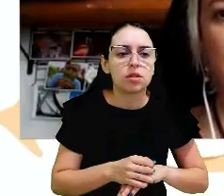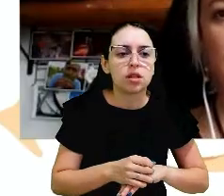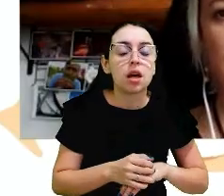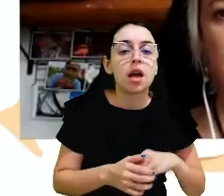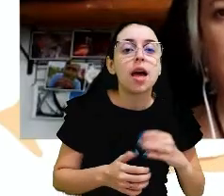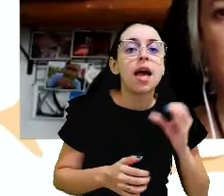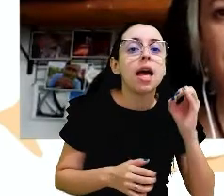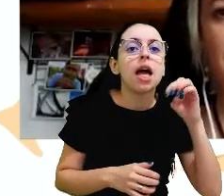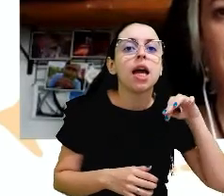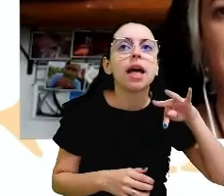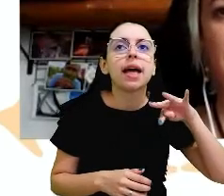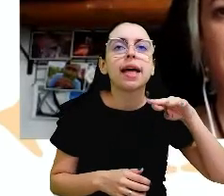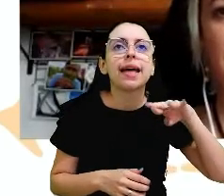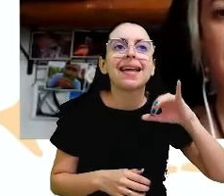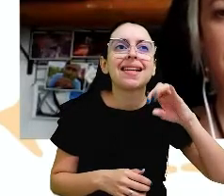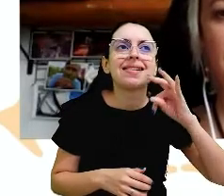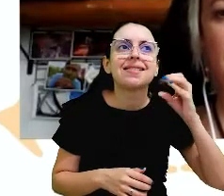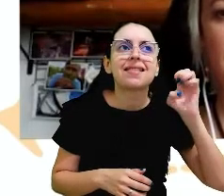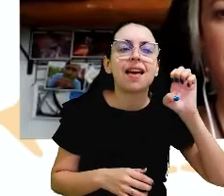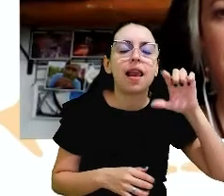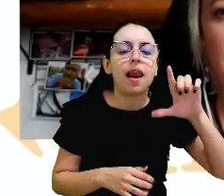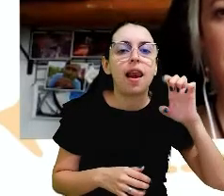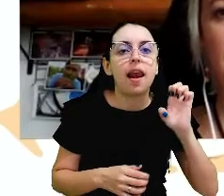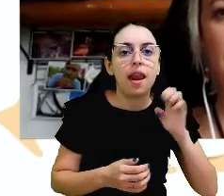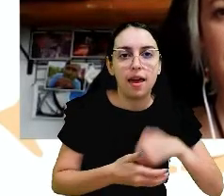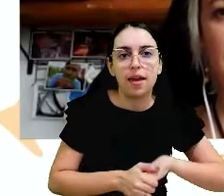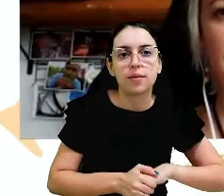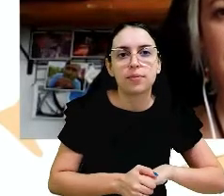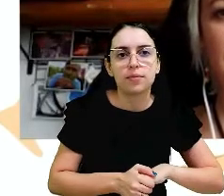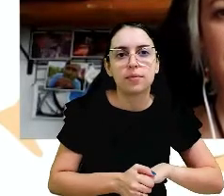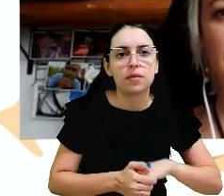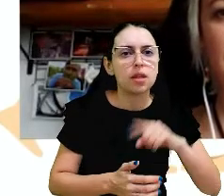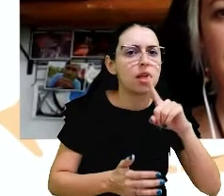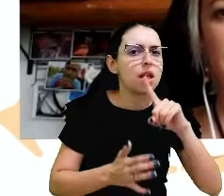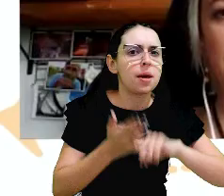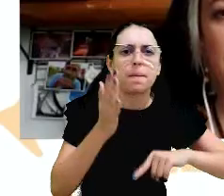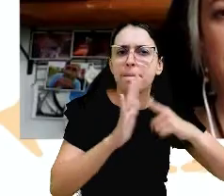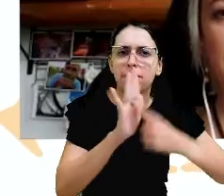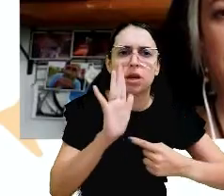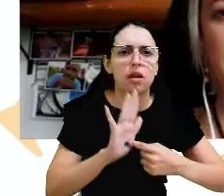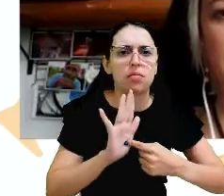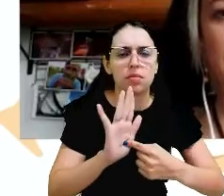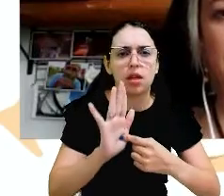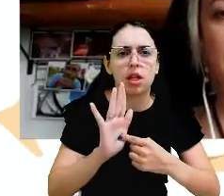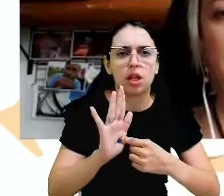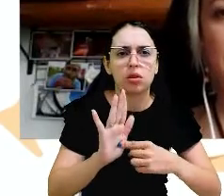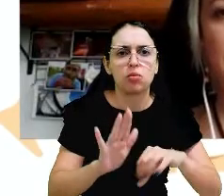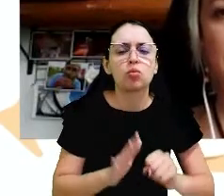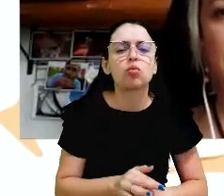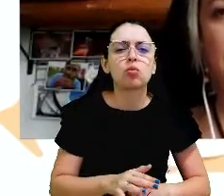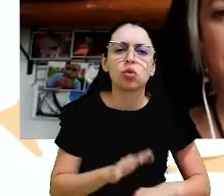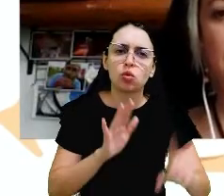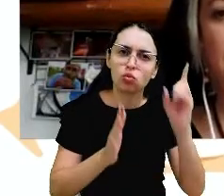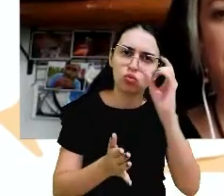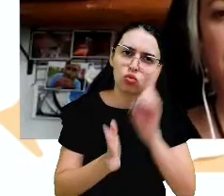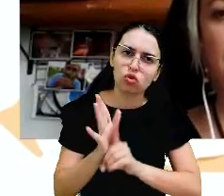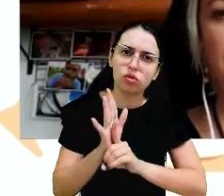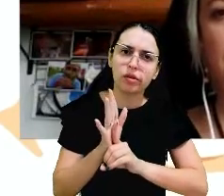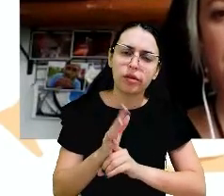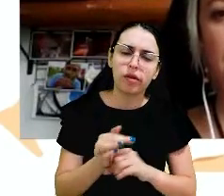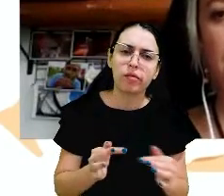de Christeler. Essa manobra de Christeler, ela está proscrita pela Organização Mundial de